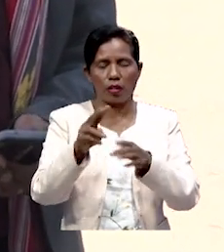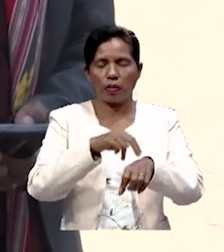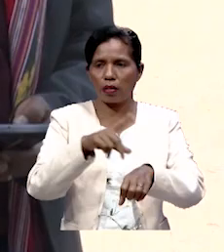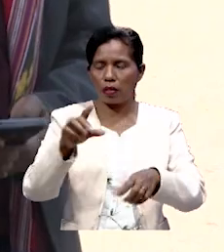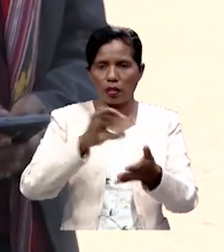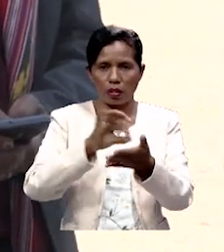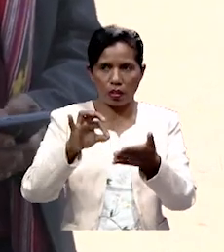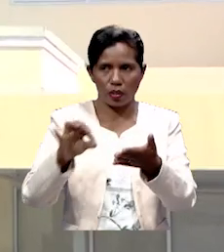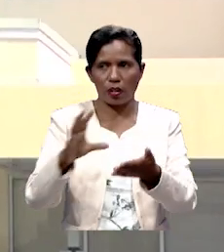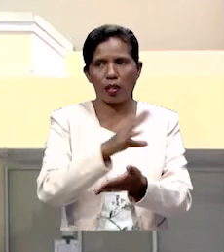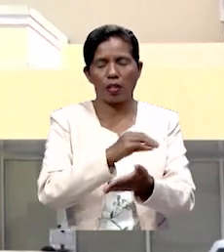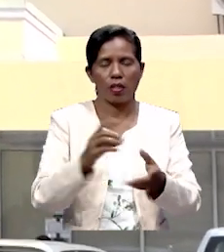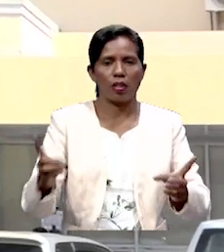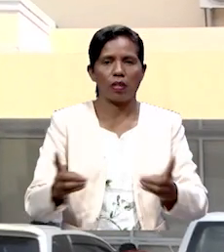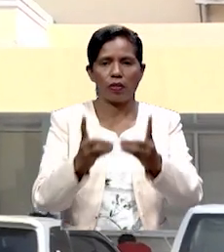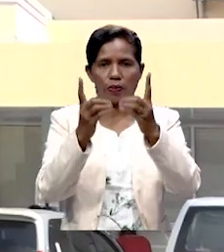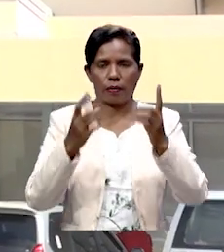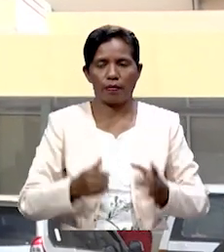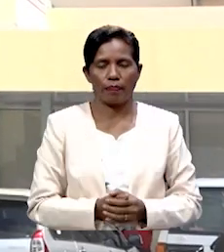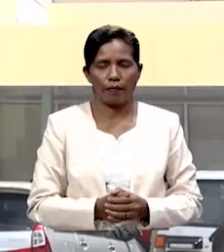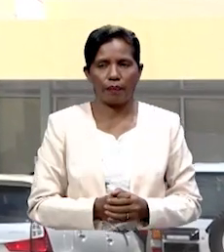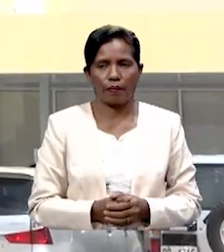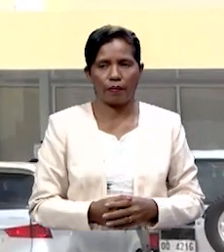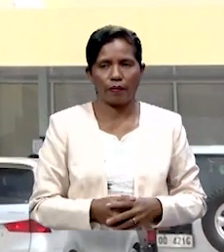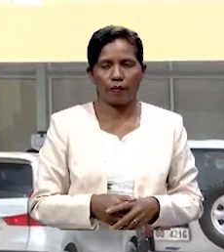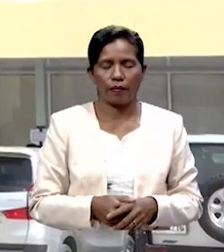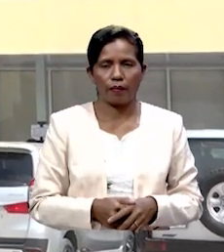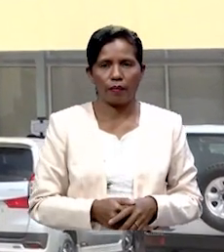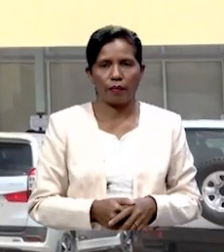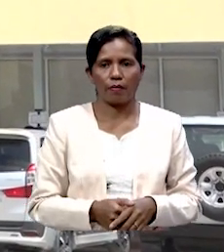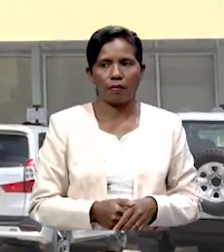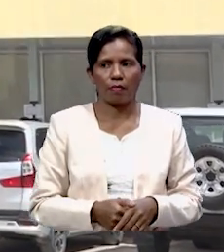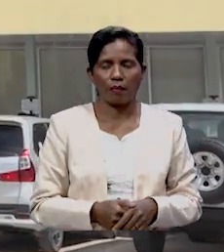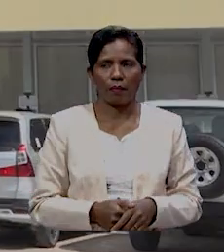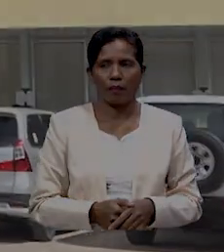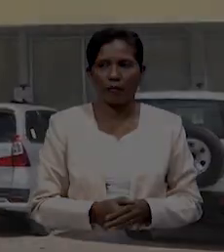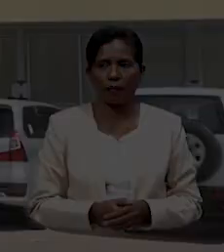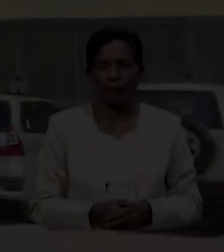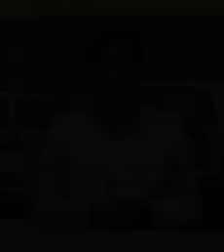Registro e Notariado ne enfrenta. Agostinho da Costa, Aderto Ximenes, GMN.